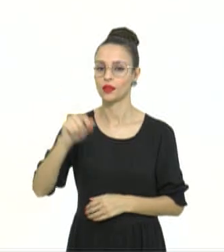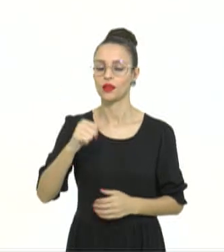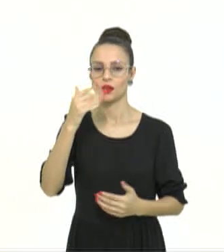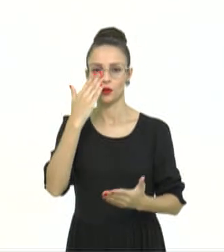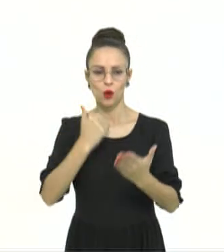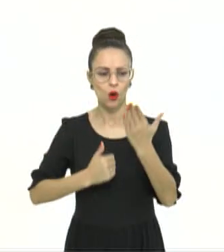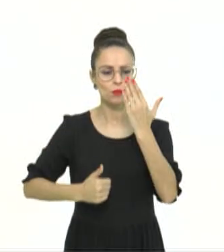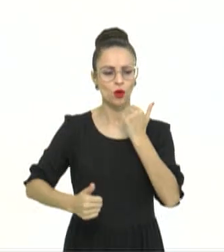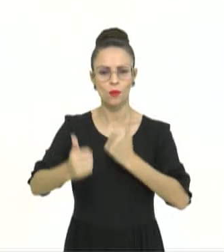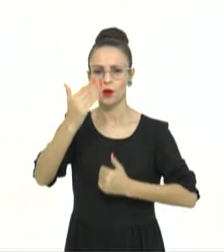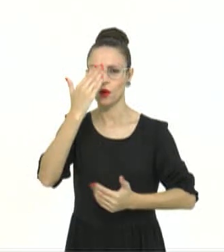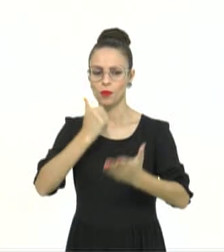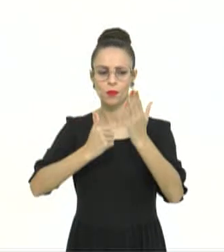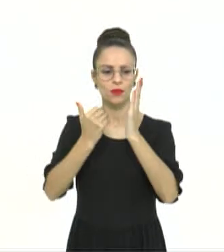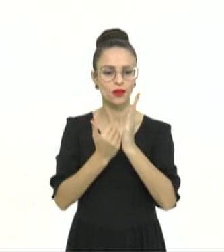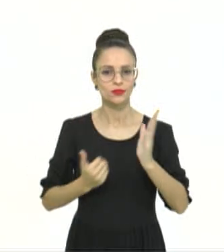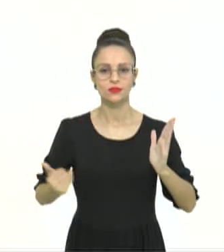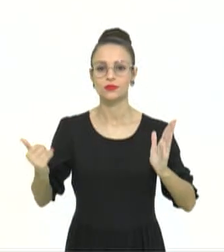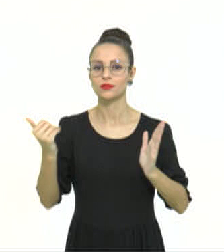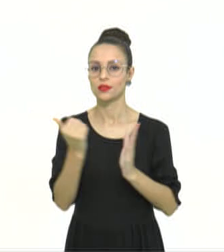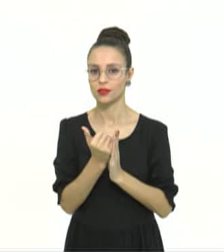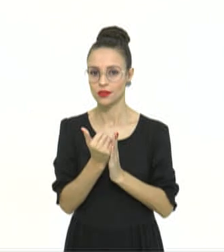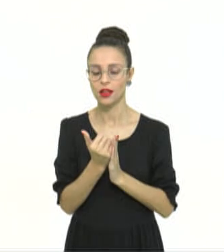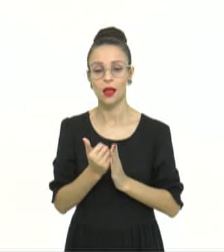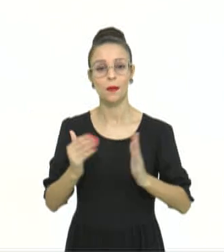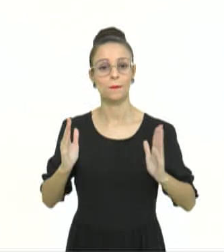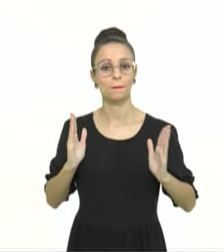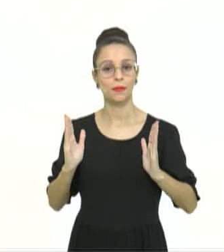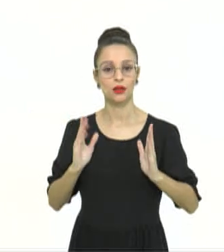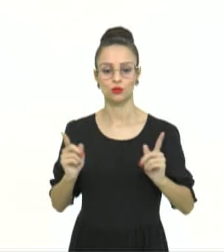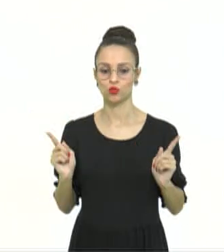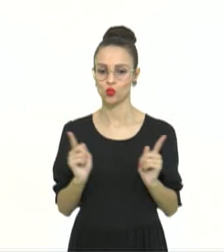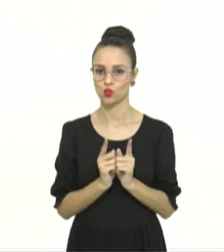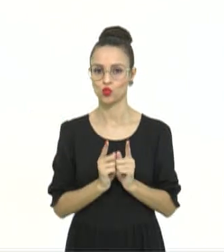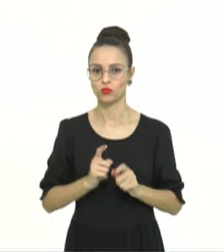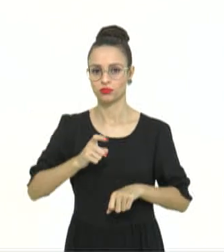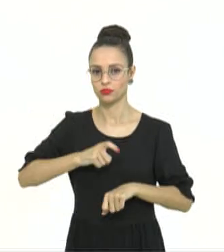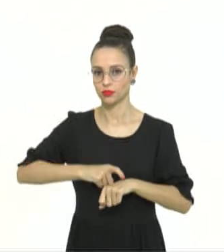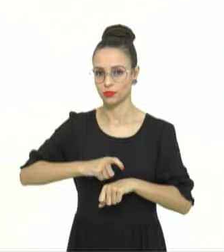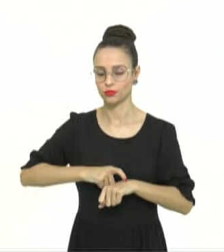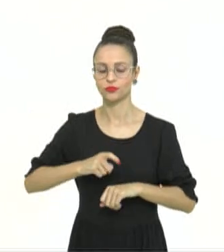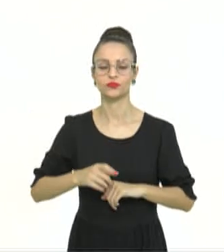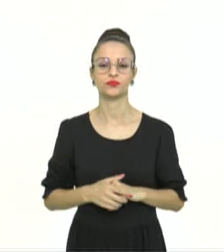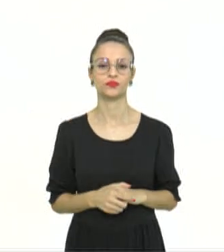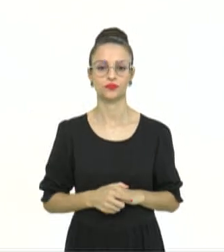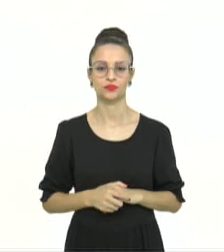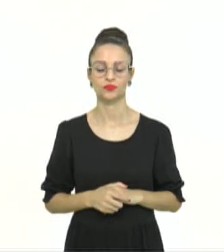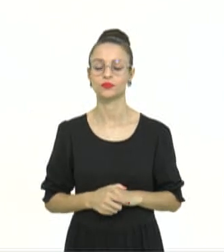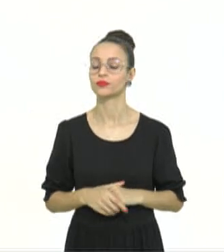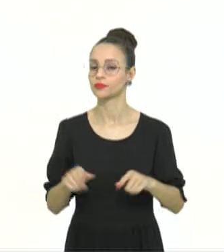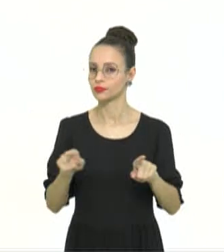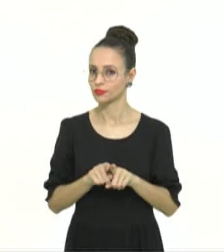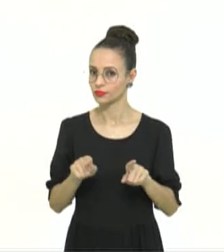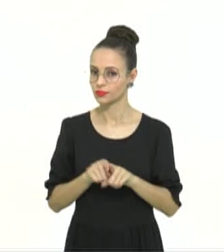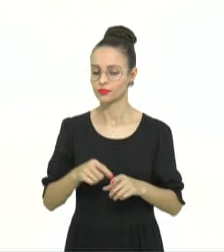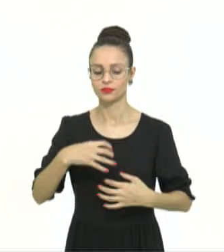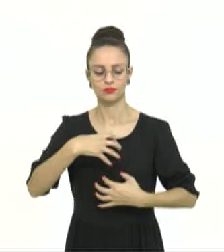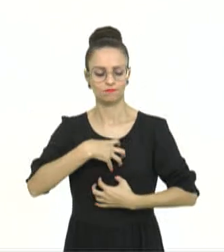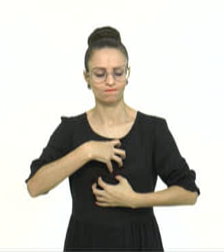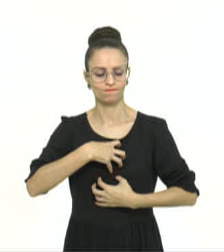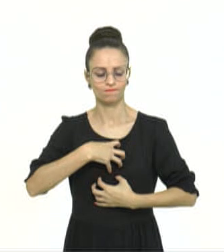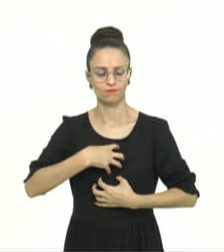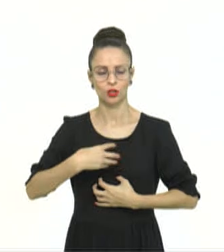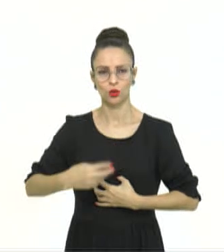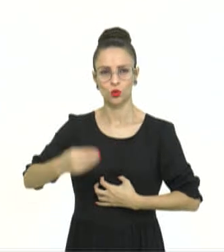ingestão exagerada de alimentos em um período curto de tempo, seguido pelo sentimento